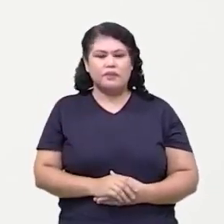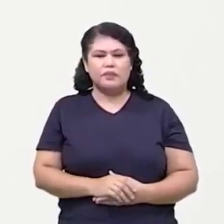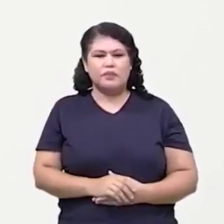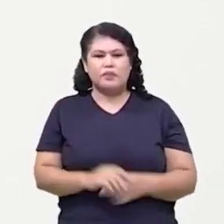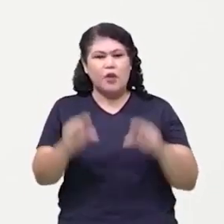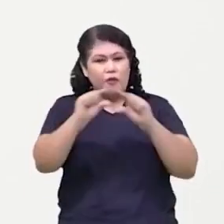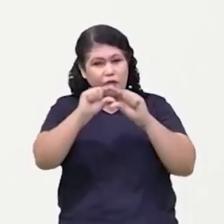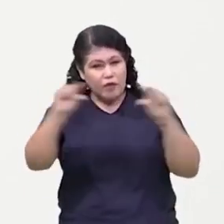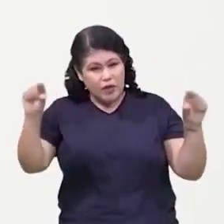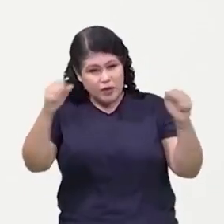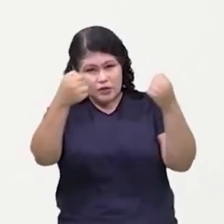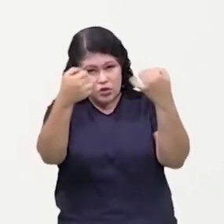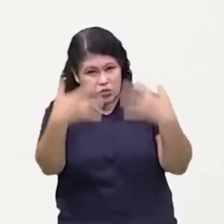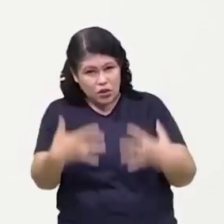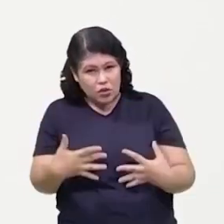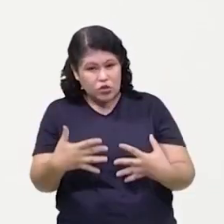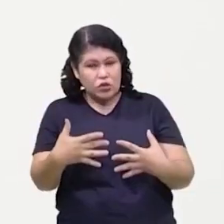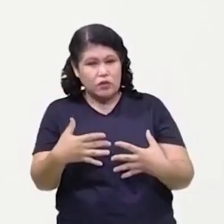Expressões explicativas.